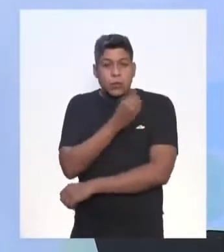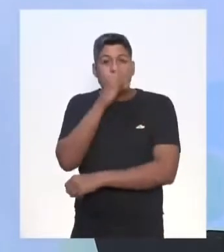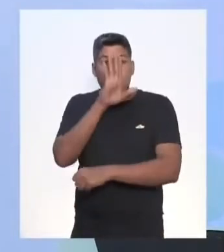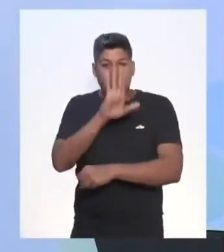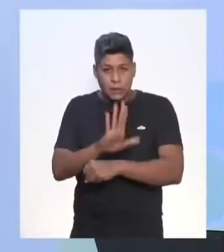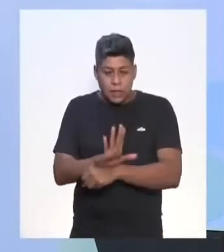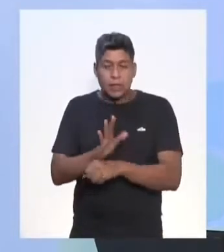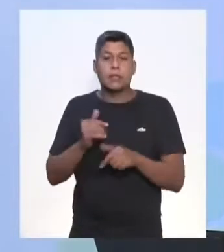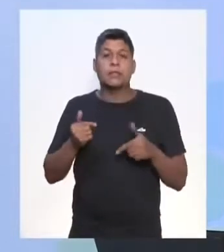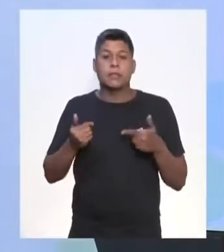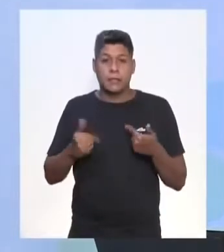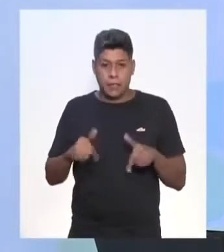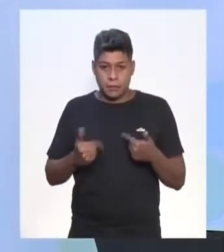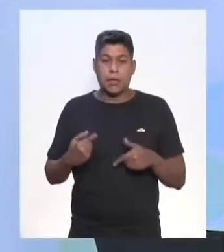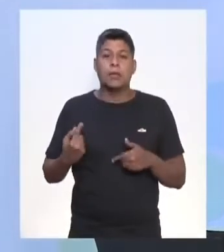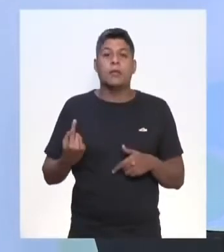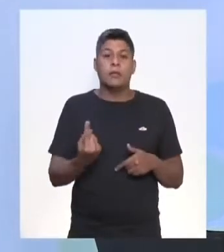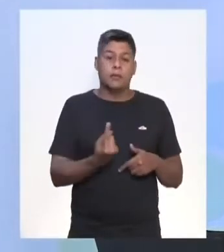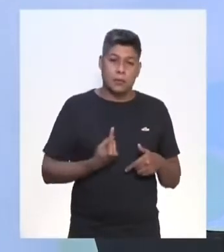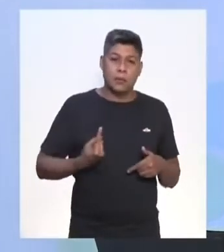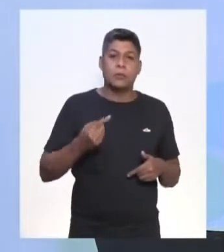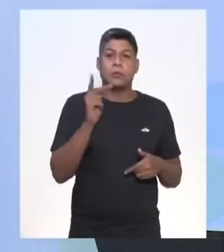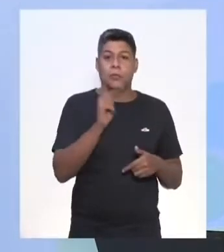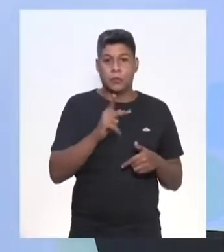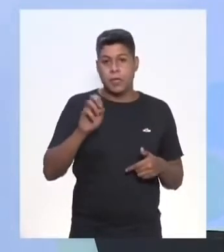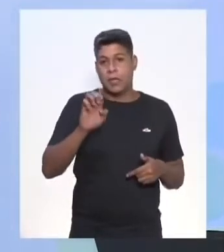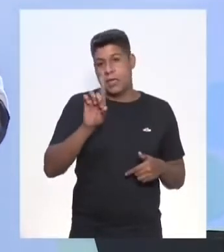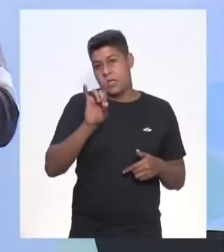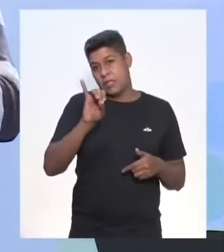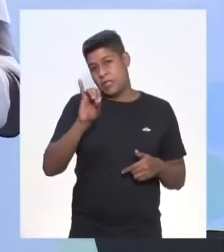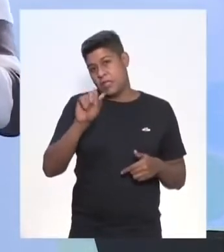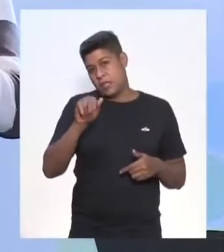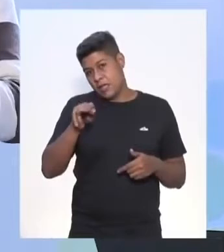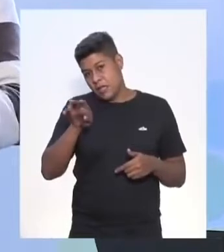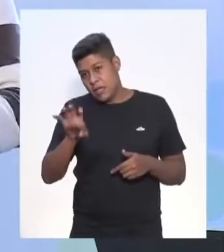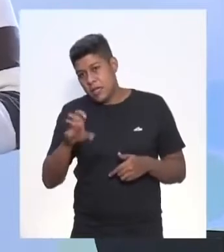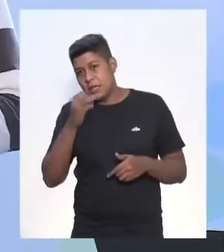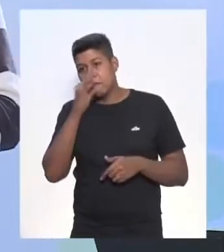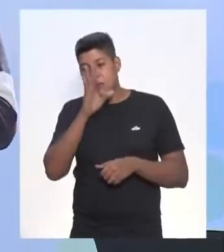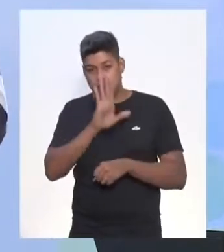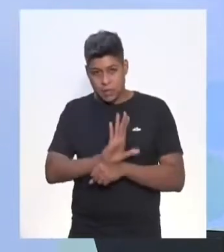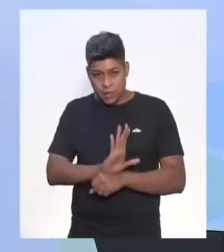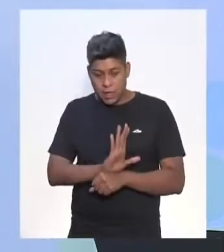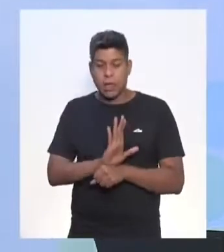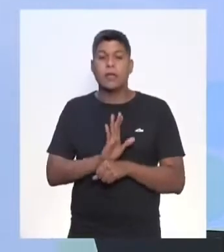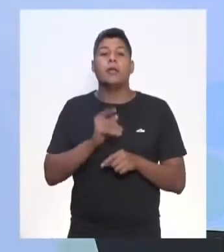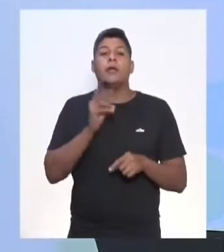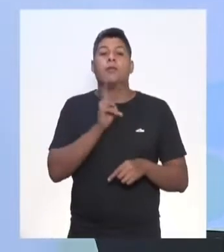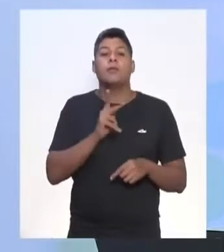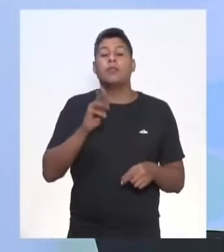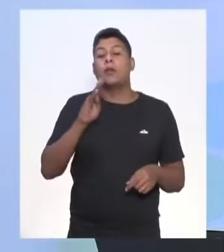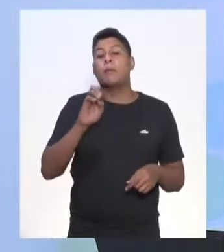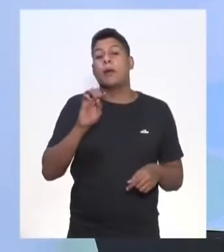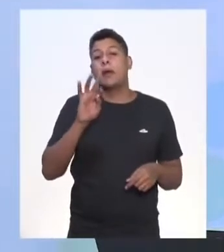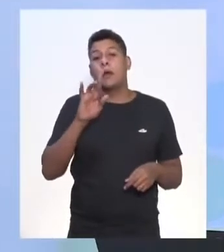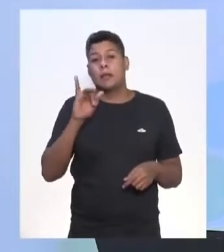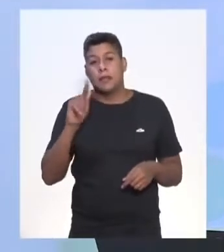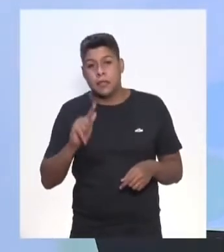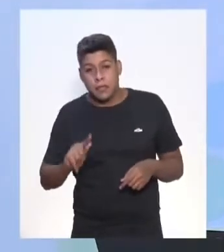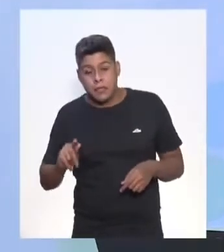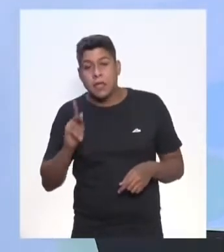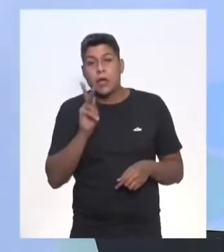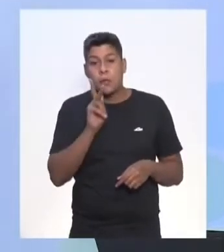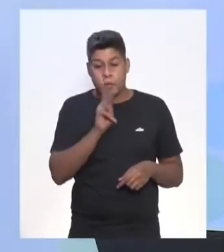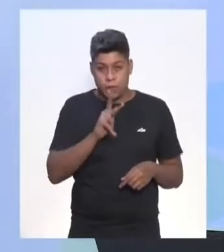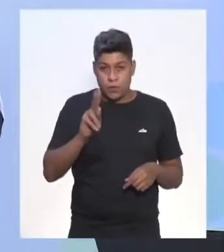tarde de trabalho também para nós. Professora Ediane também já deseja uma boa tarde, professora Beatriz, professor